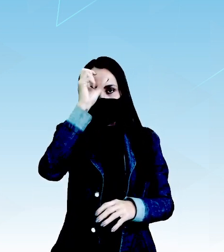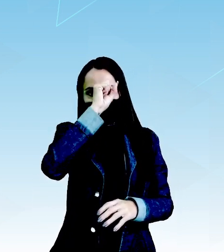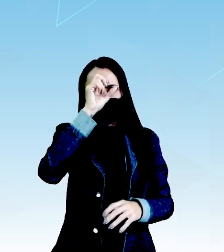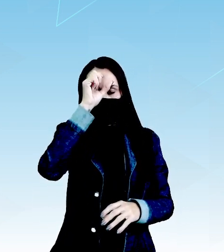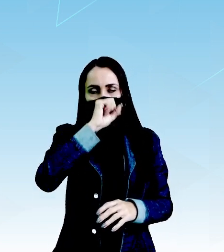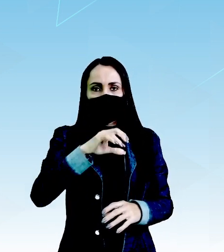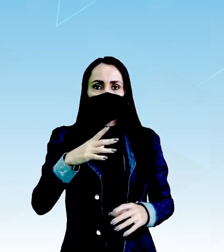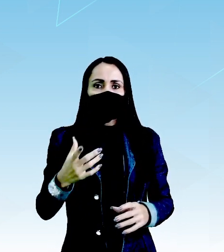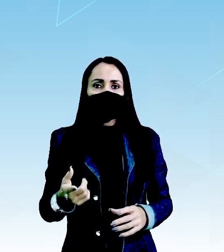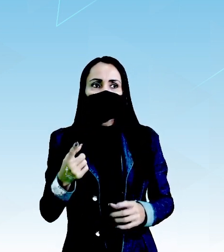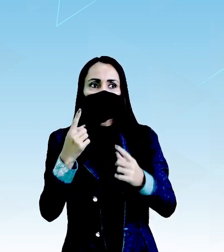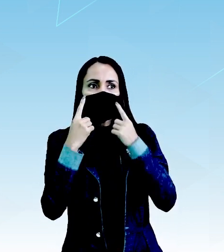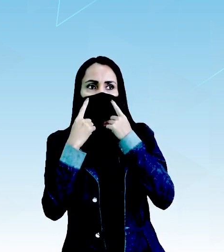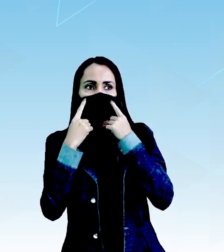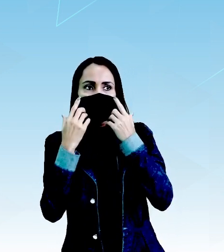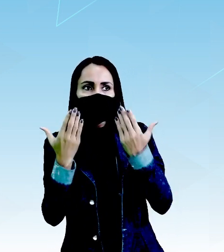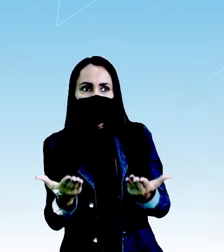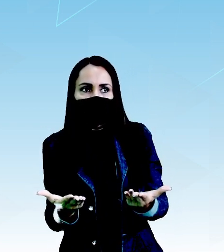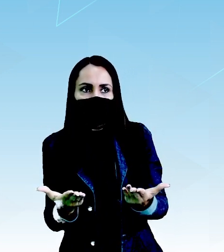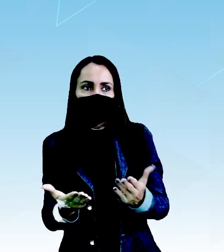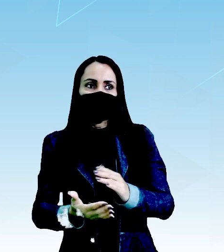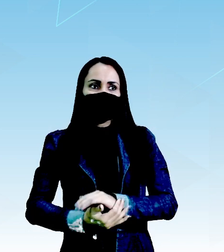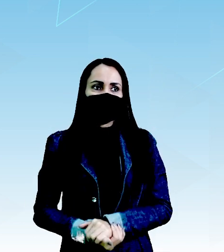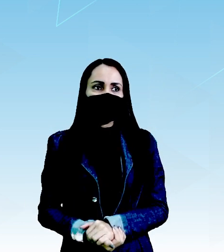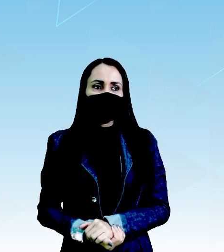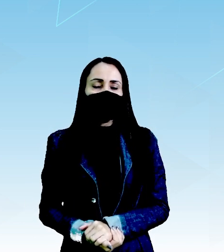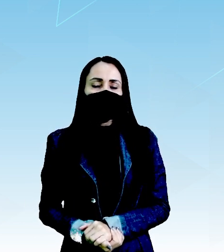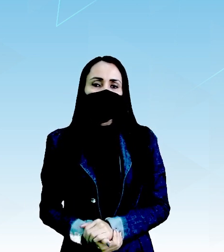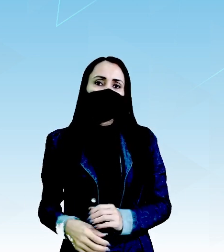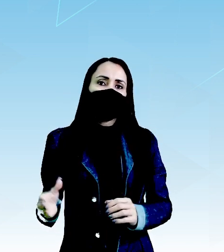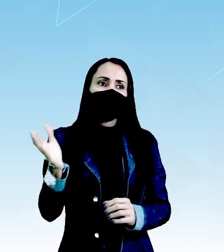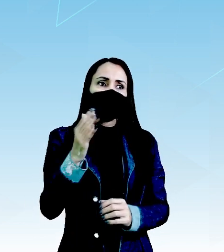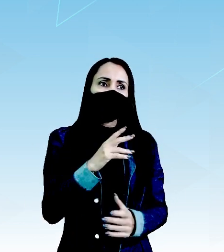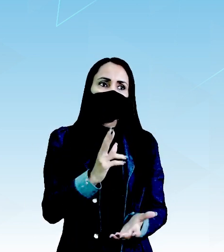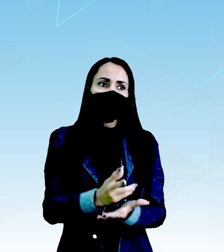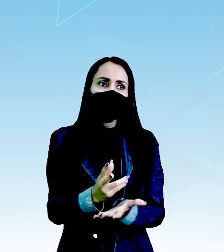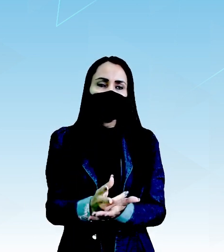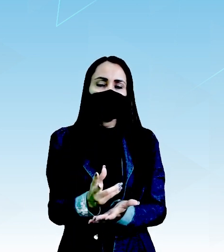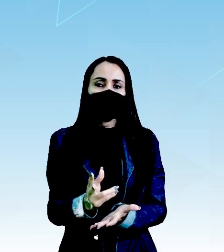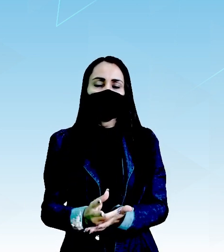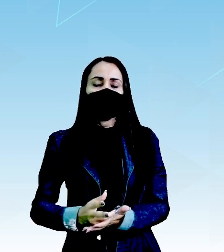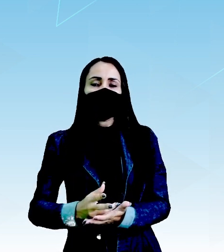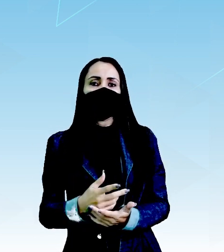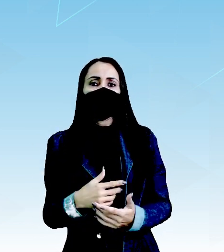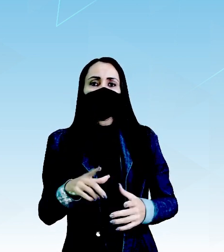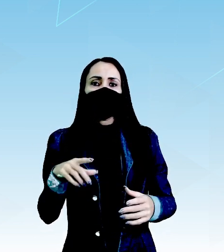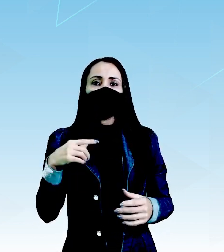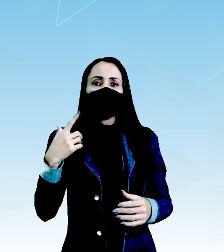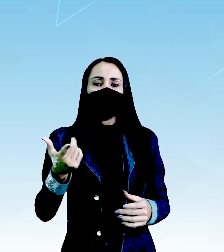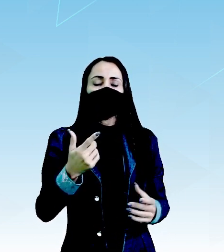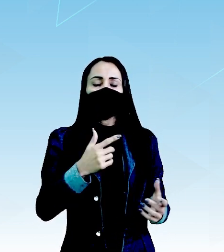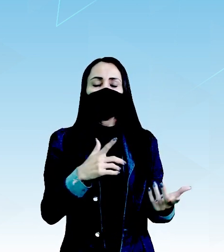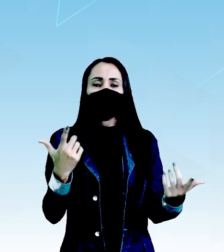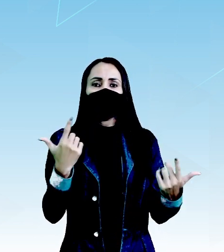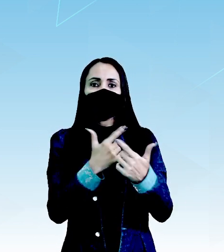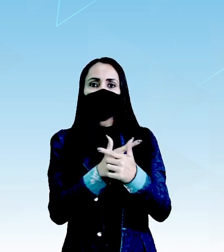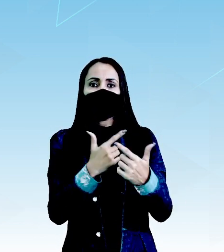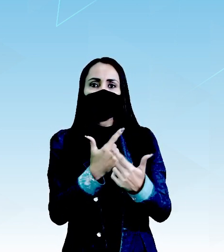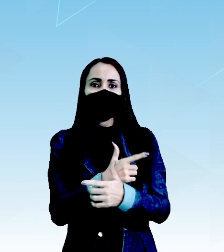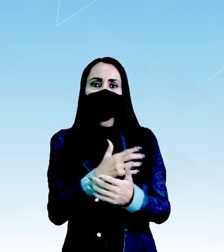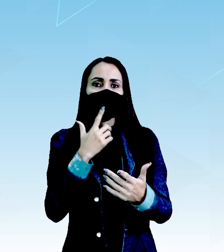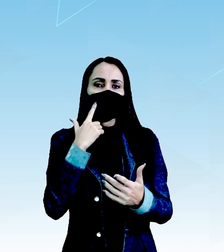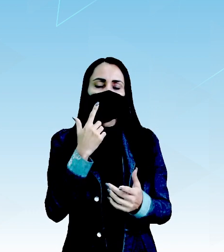o observar. Mas é isso aí. E vamos em frente. Vamos entrando nesse mundo da ironia, do humor,